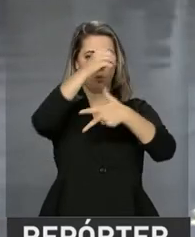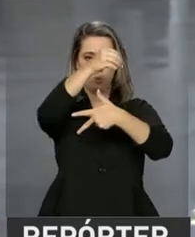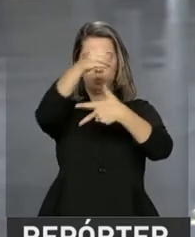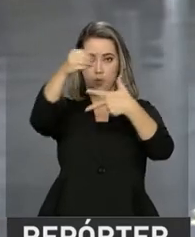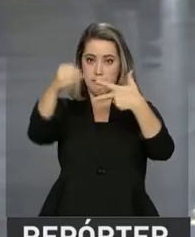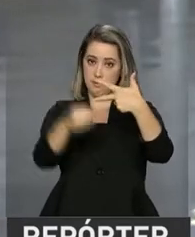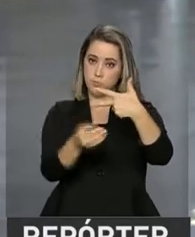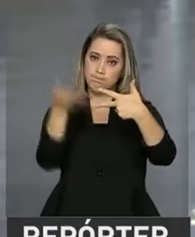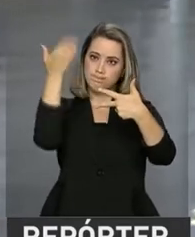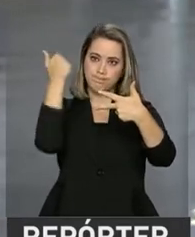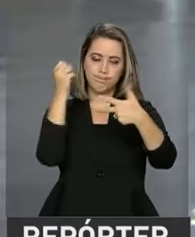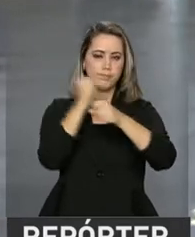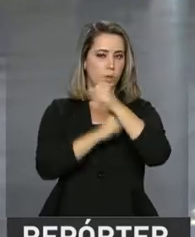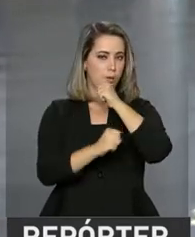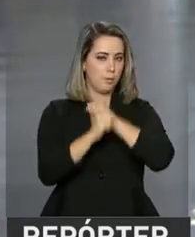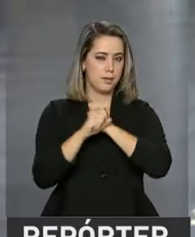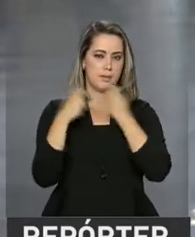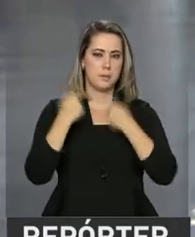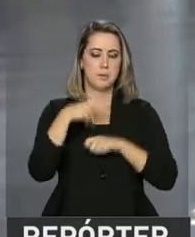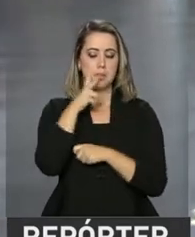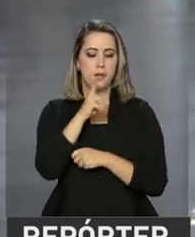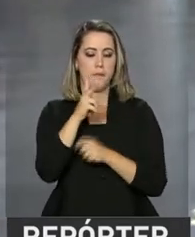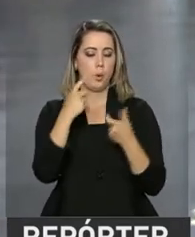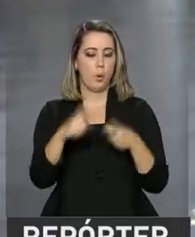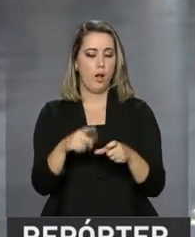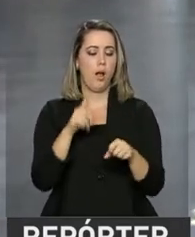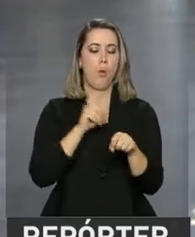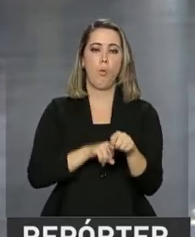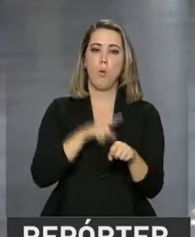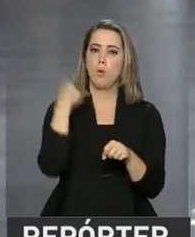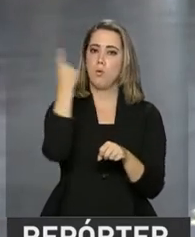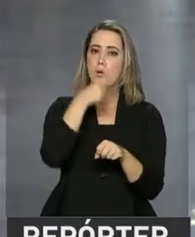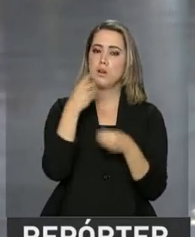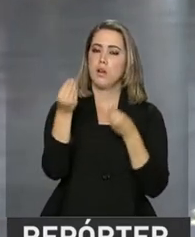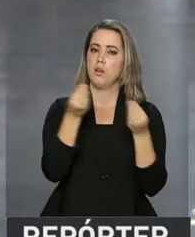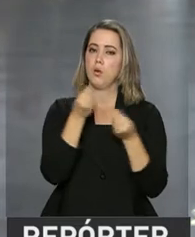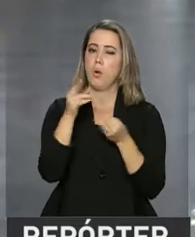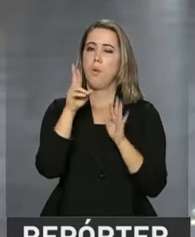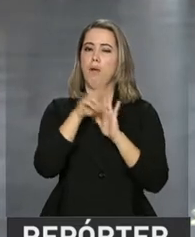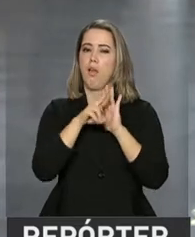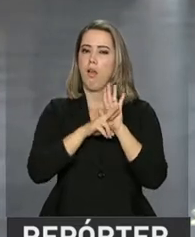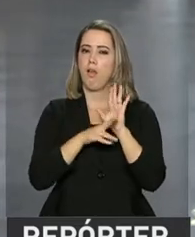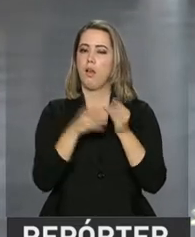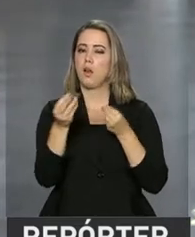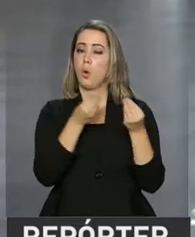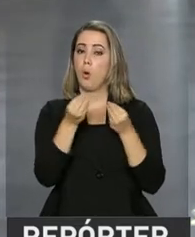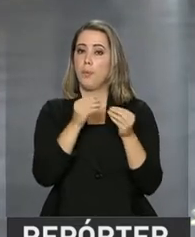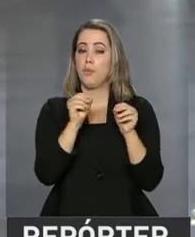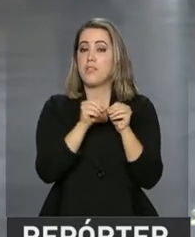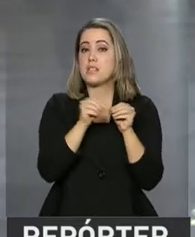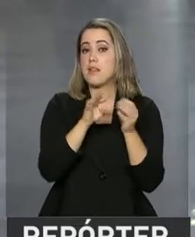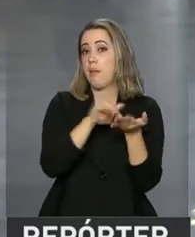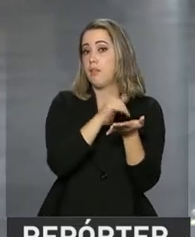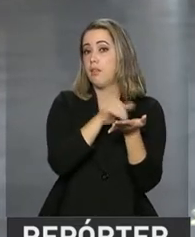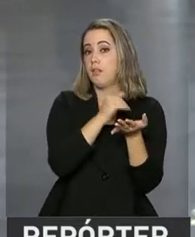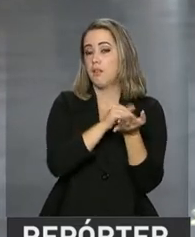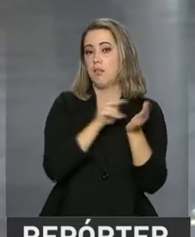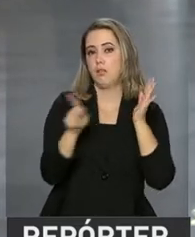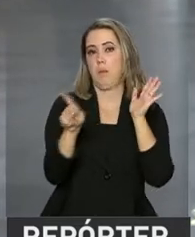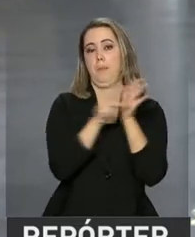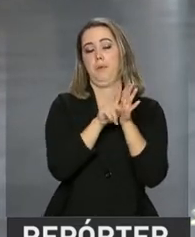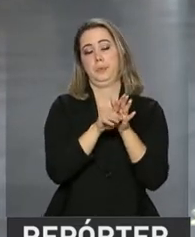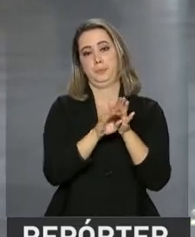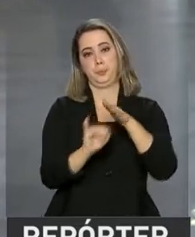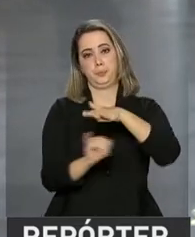ao estudante vai conferir o local horário e as regras a matrícula na instituição para a qual foi selecionado quem não estiver nessa